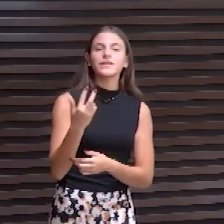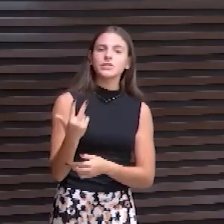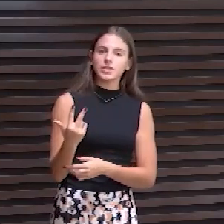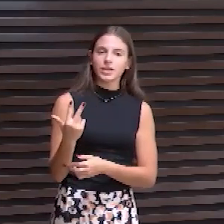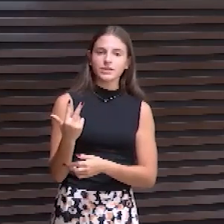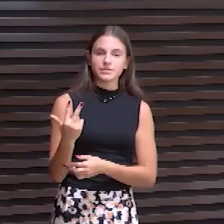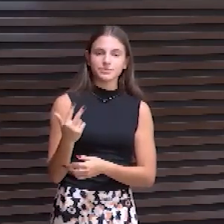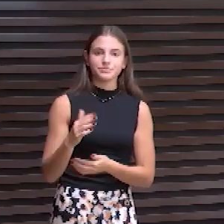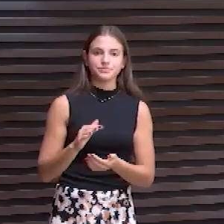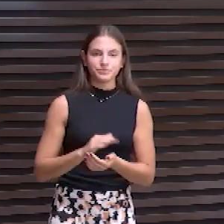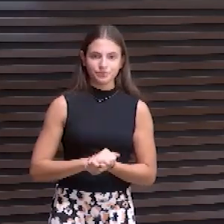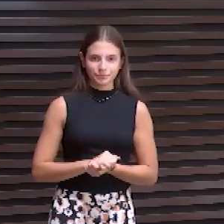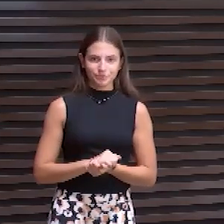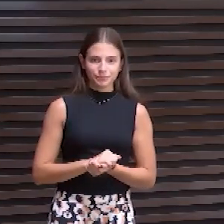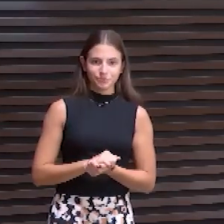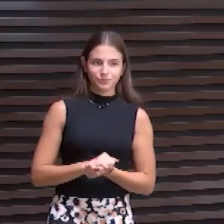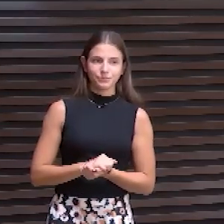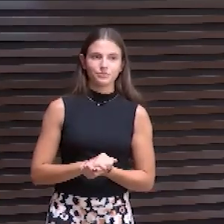4.